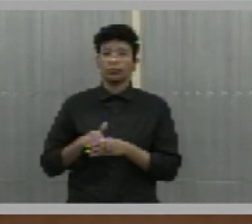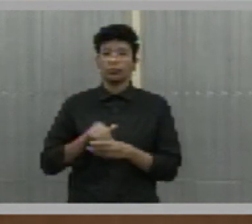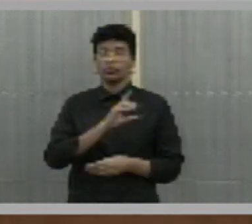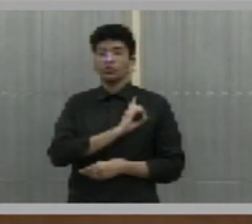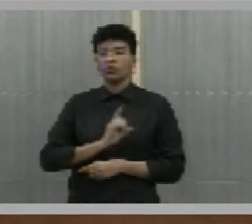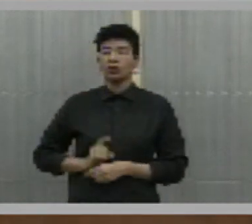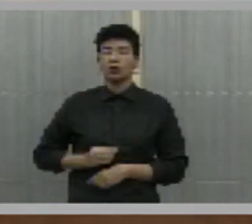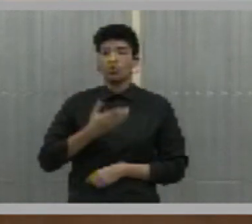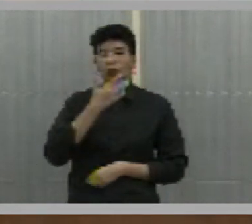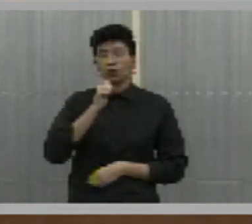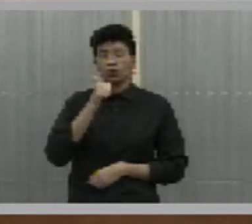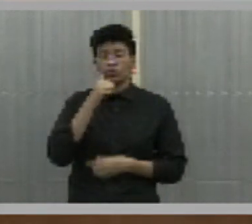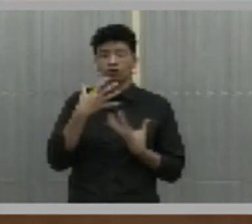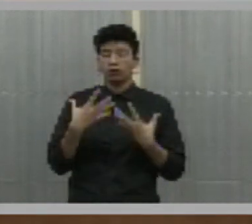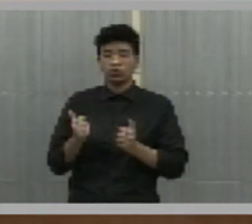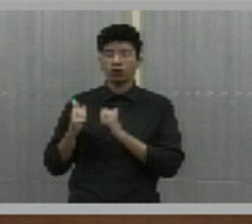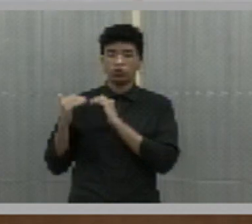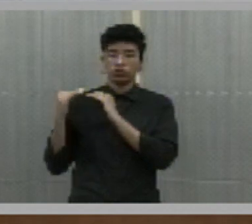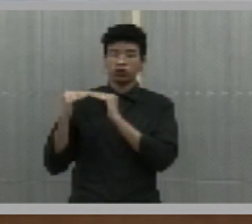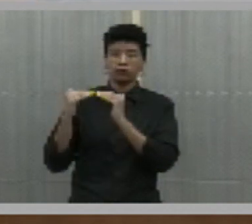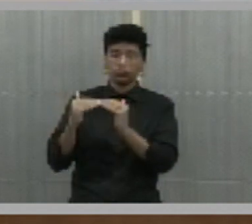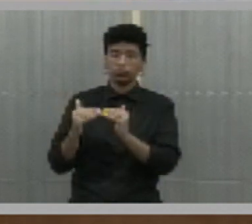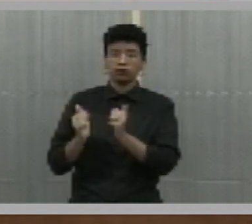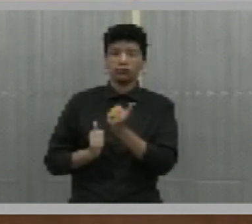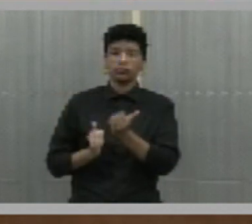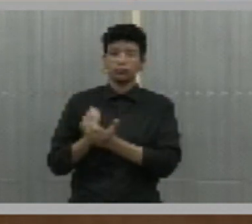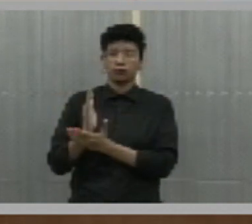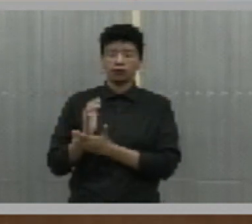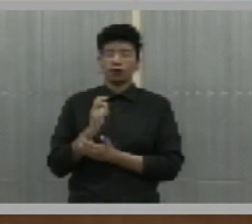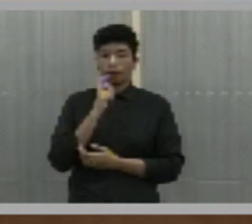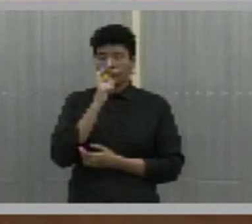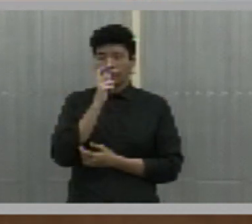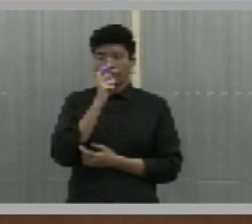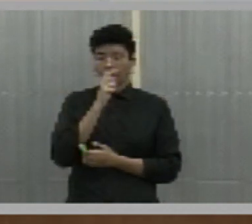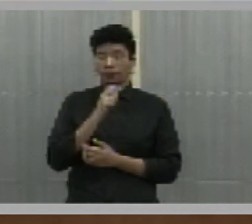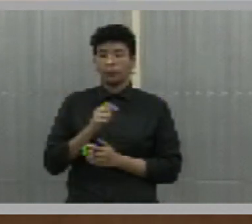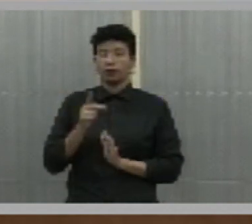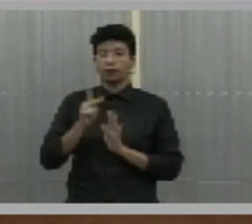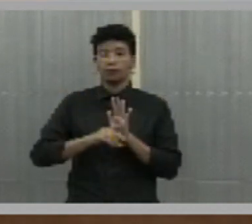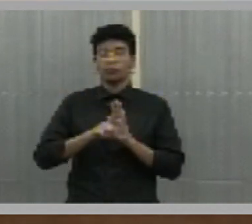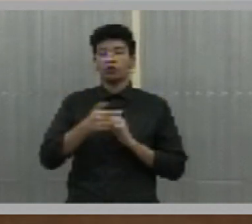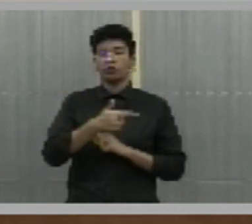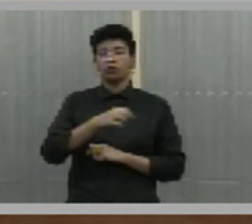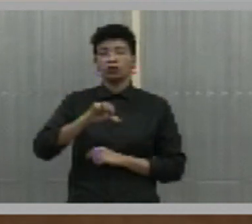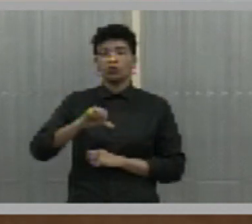Deputadas e deputados que aprovam, permaneçam como estão. Aprovado. Processo AL